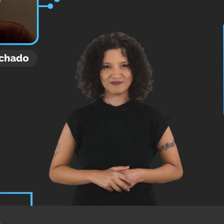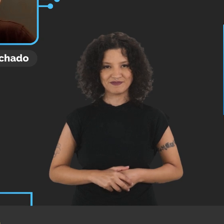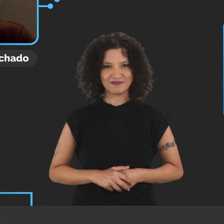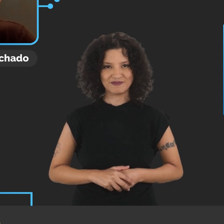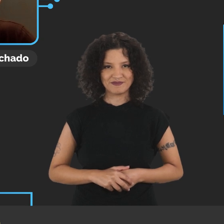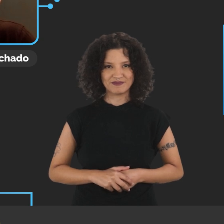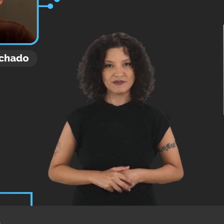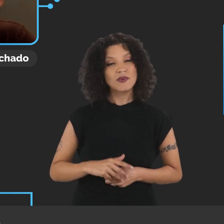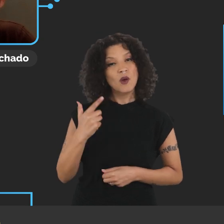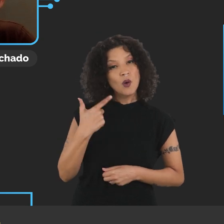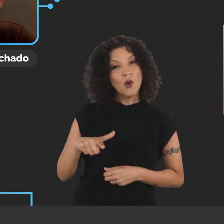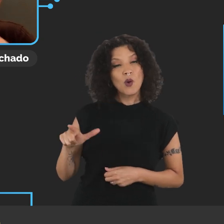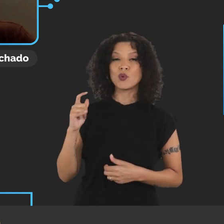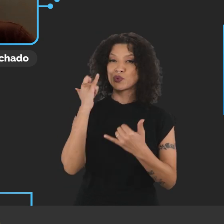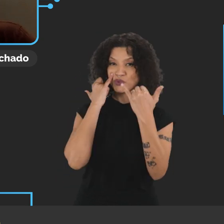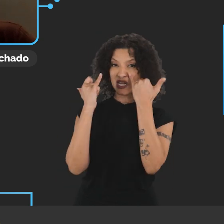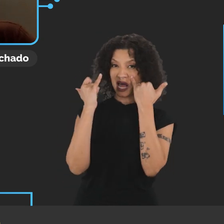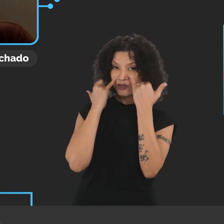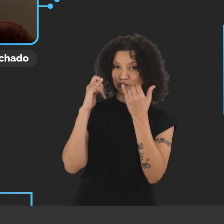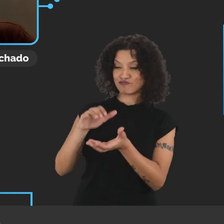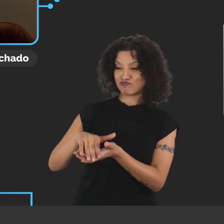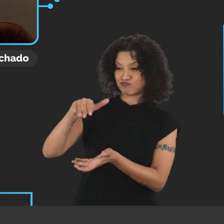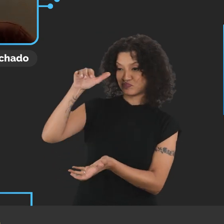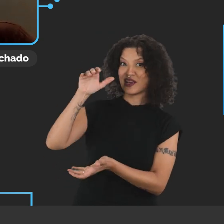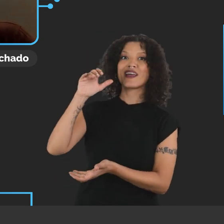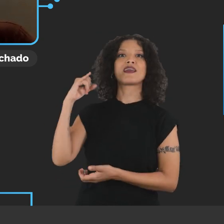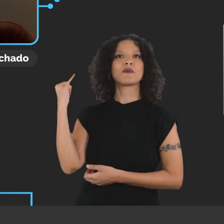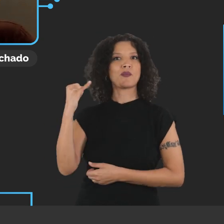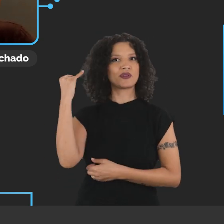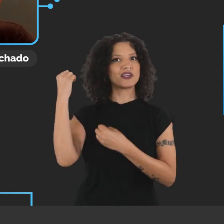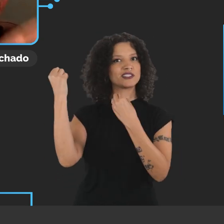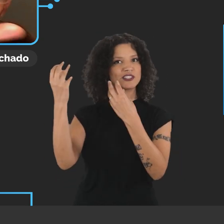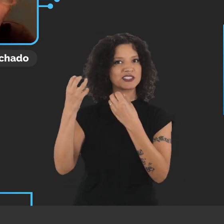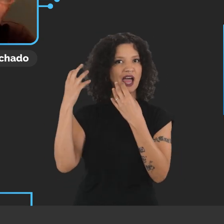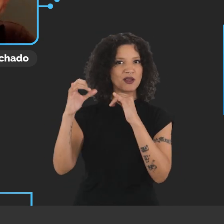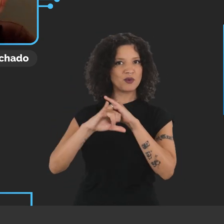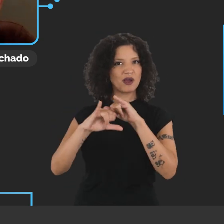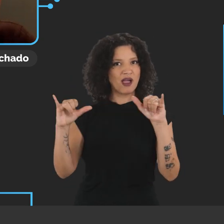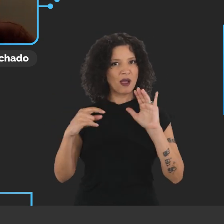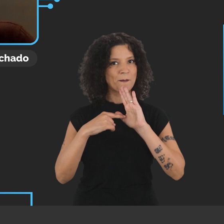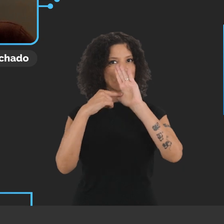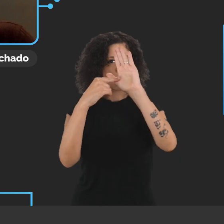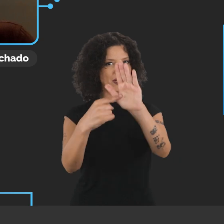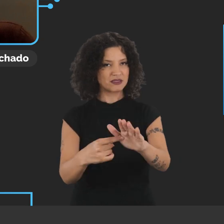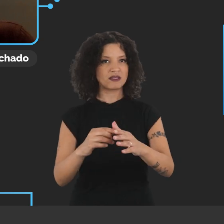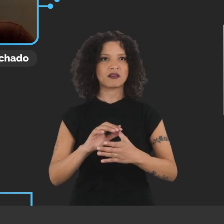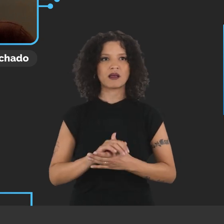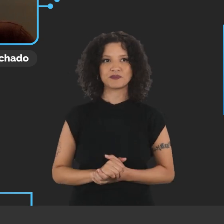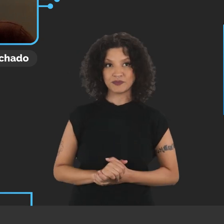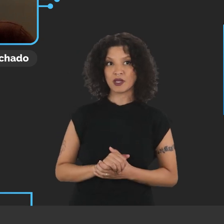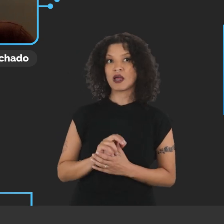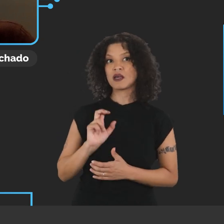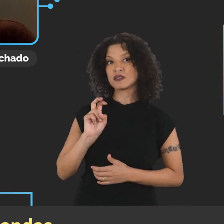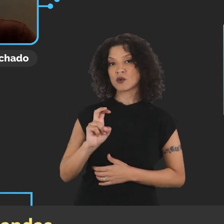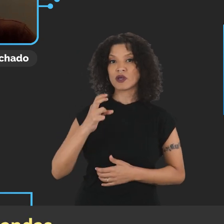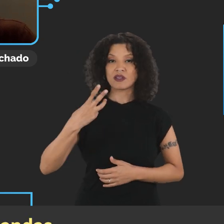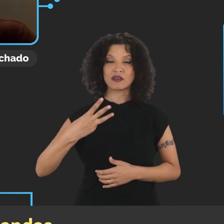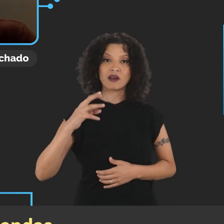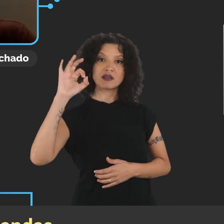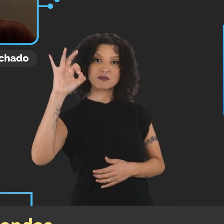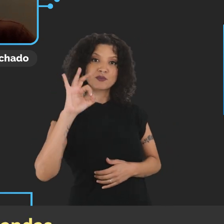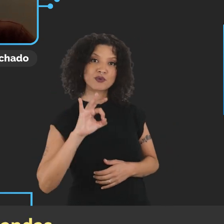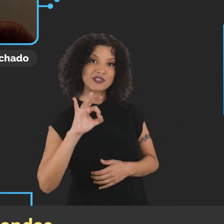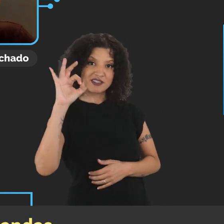Outros dados importantes é que eu chamo a atenção para um outro também, dentro desses dados que estão aí apresentados, esse